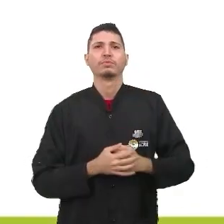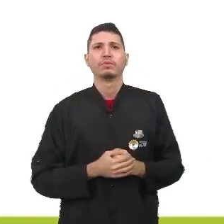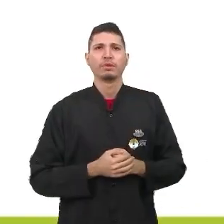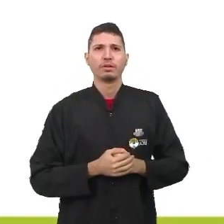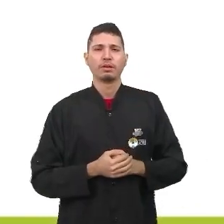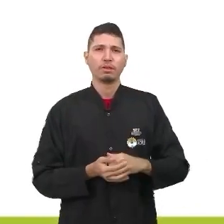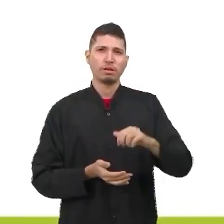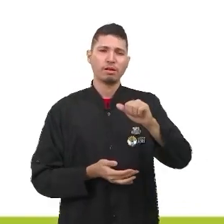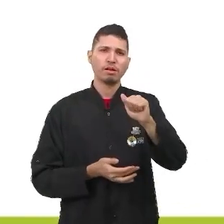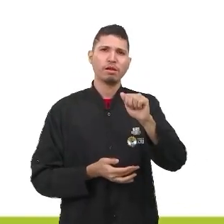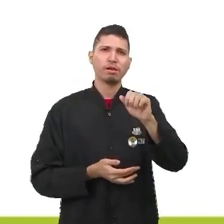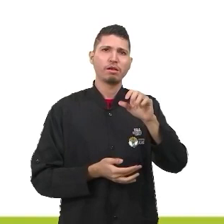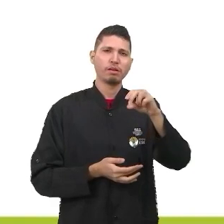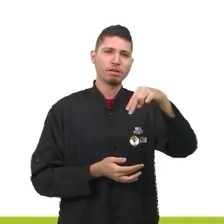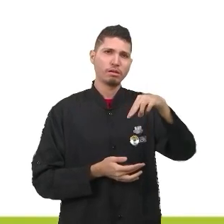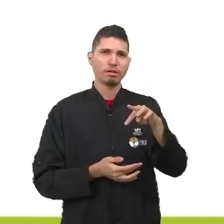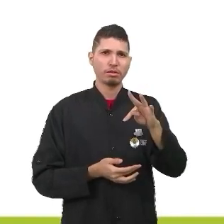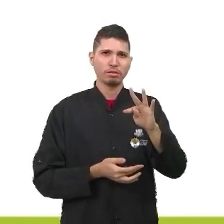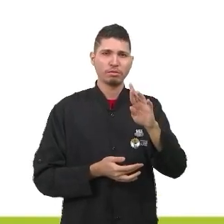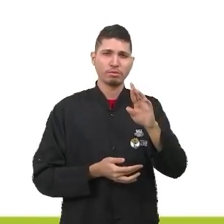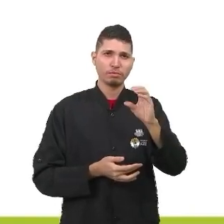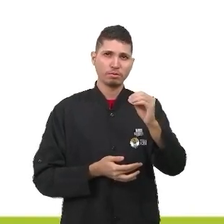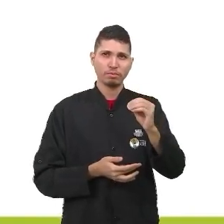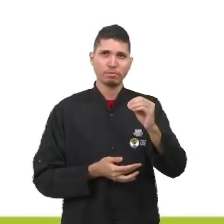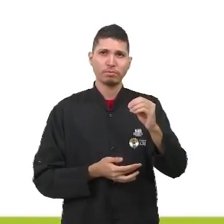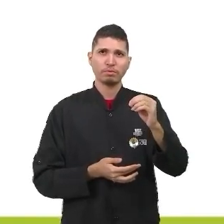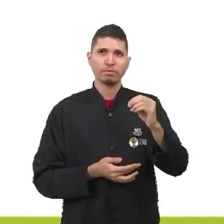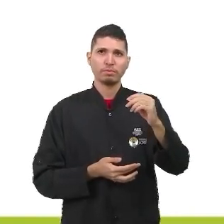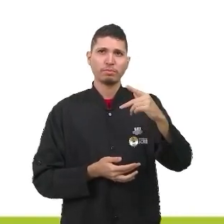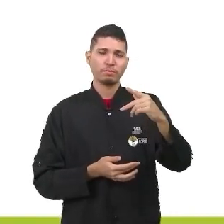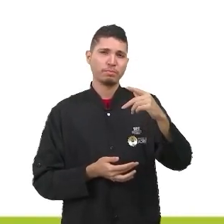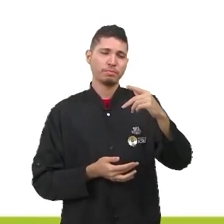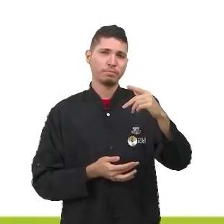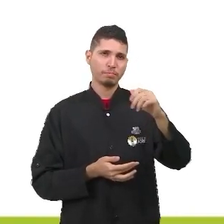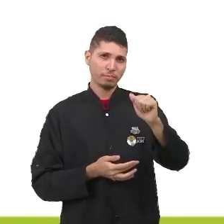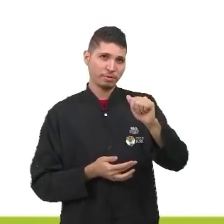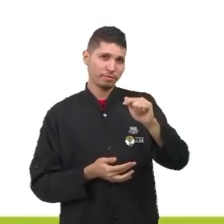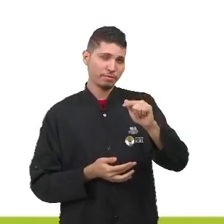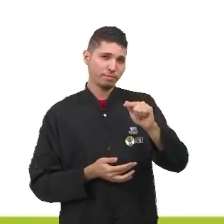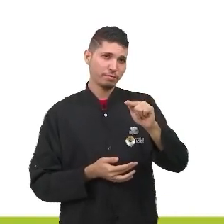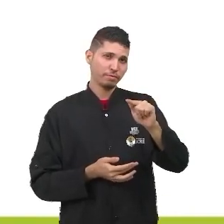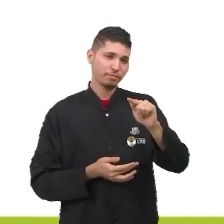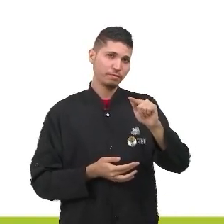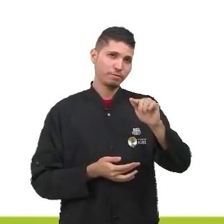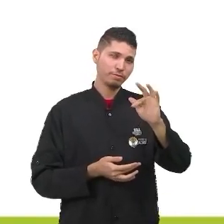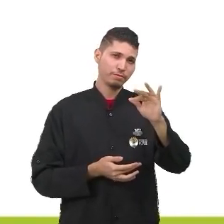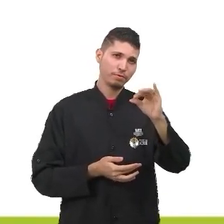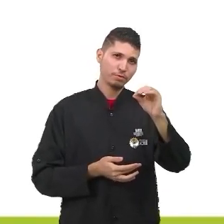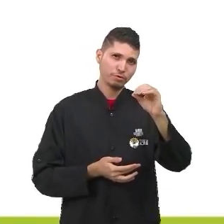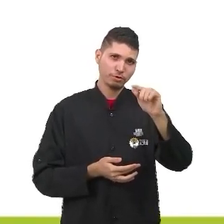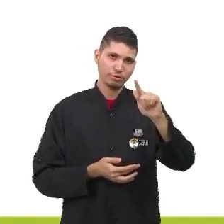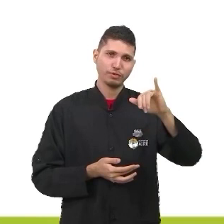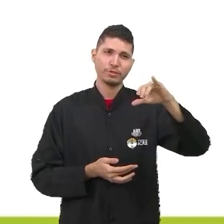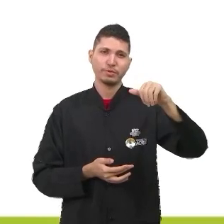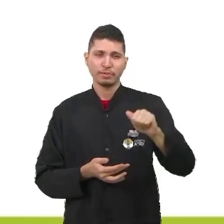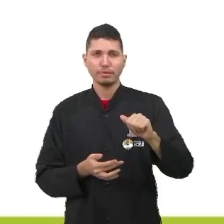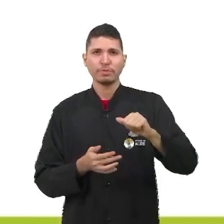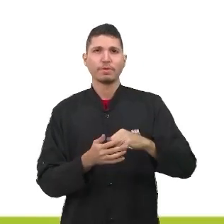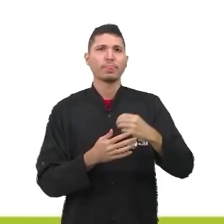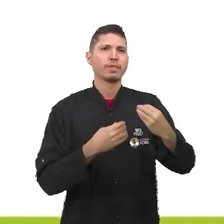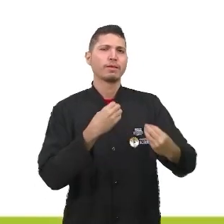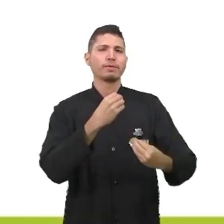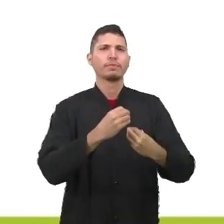né? É como se fosse assim, o homem devorando o próprio homem. E como assim, né? Eu vou pegar ali as